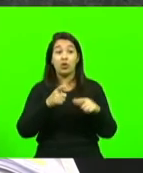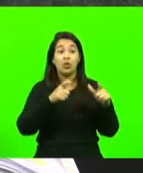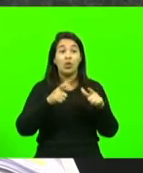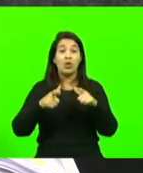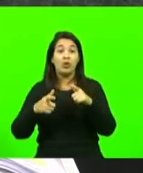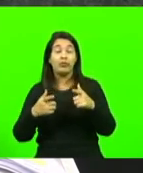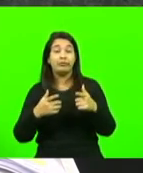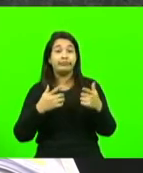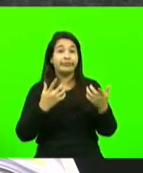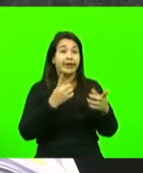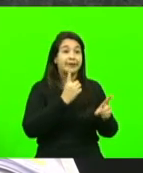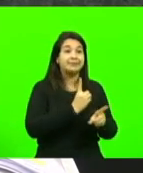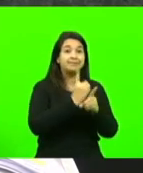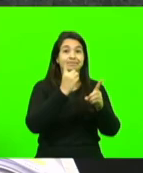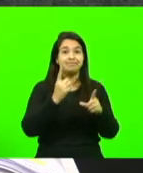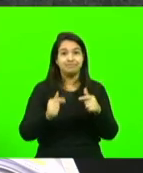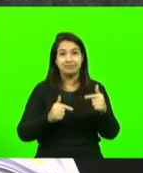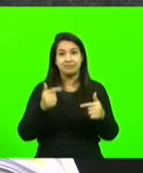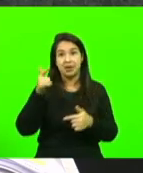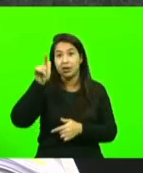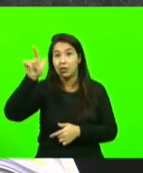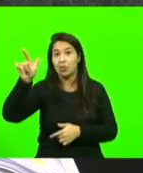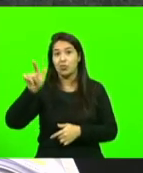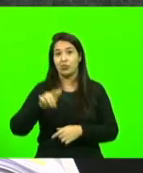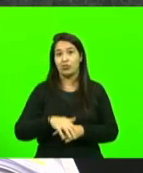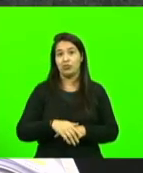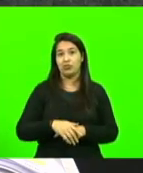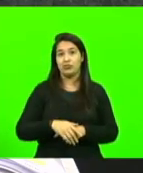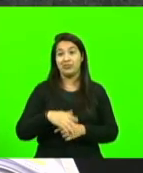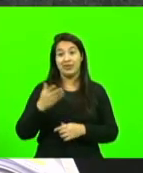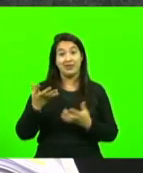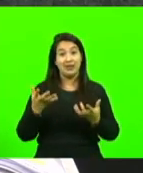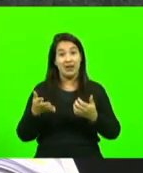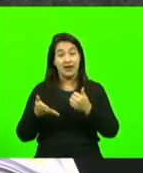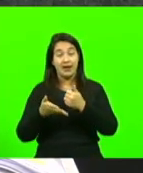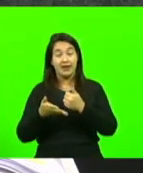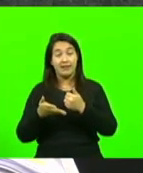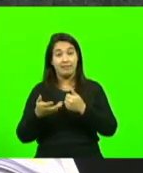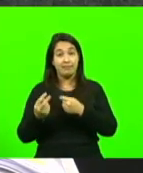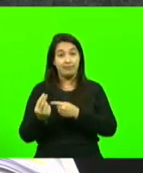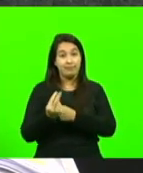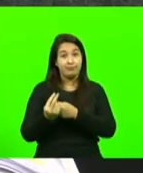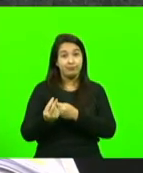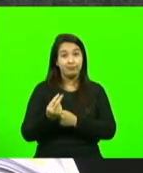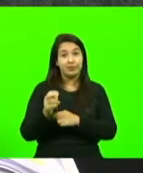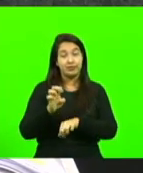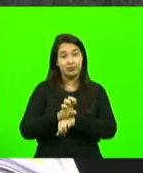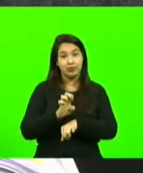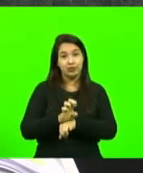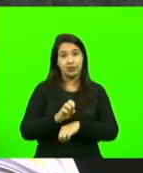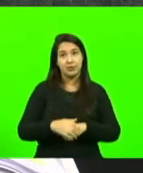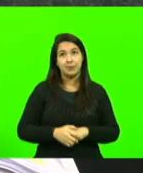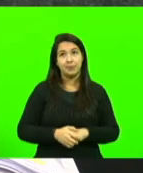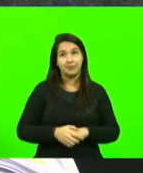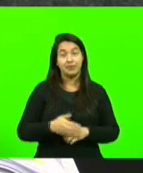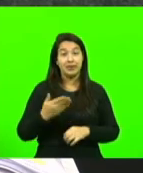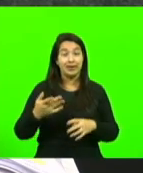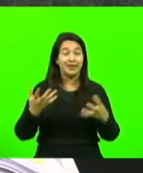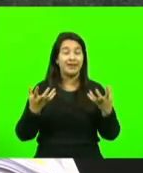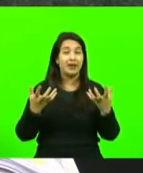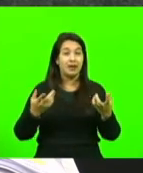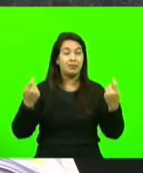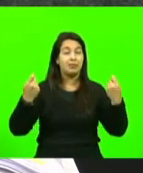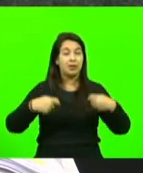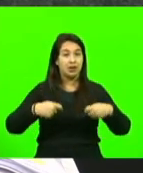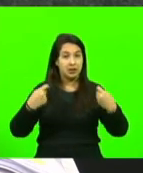que deve encontrar Amparo no estado a gente não defende estado máximo estado mínimo ele é um necessário e o